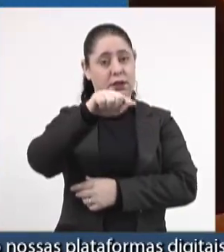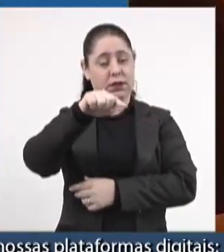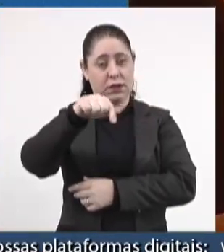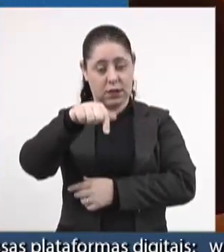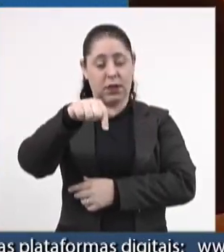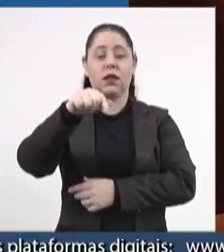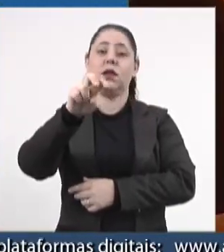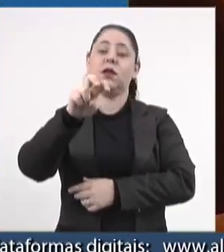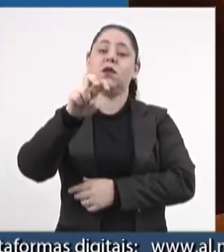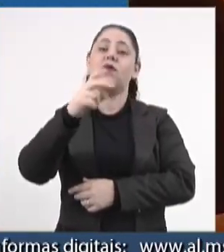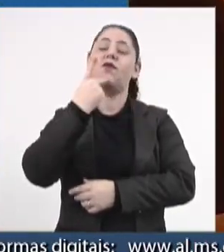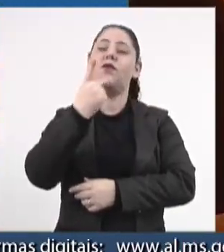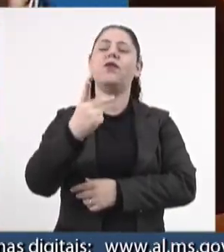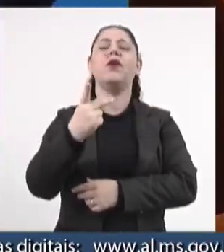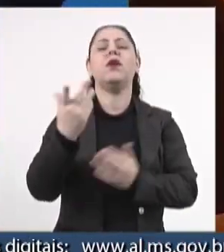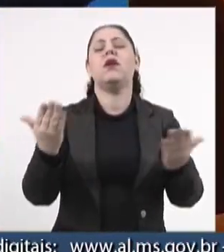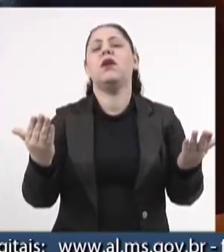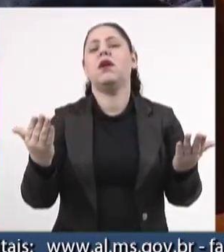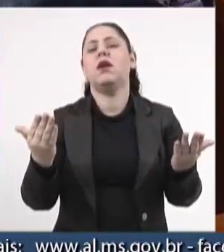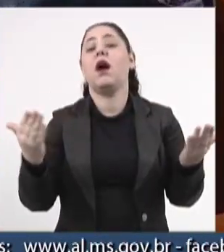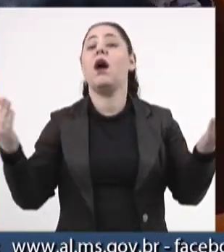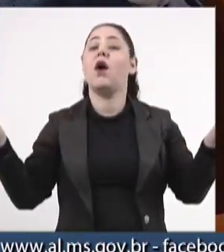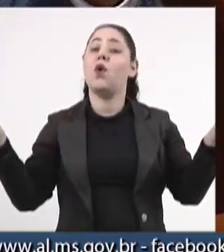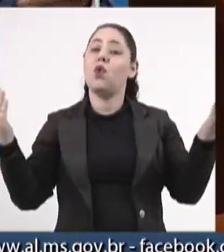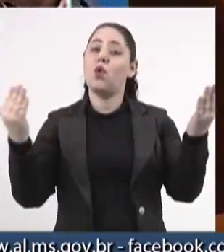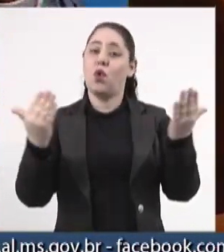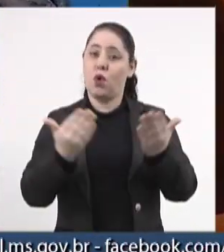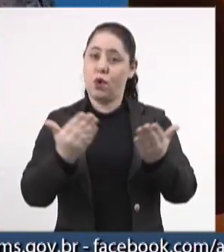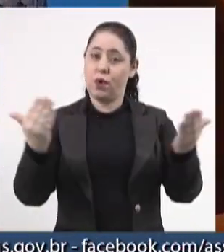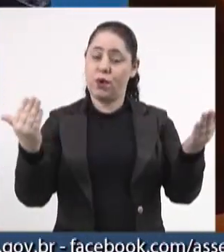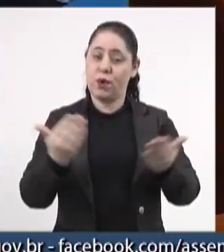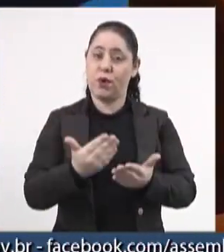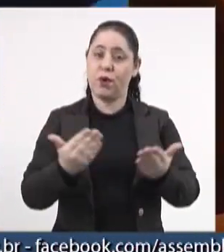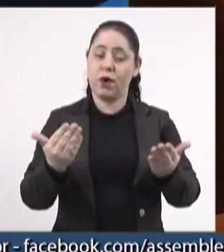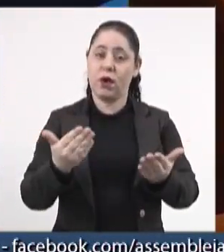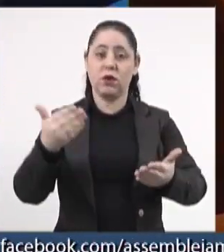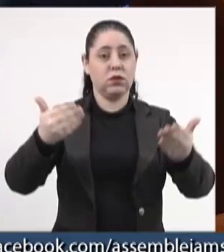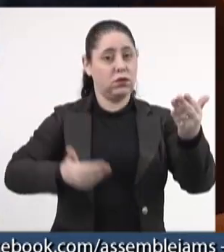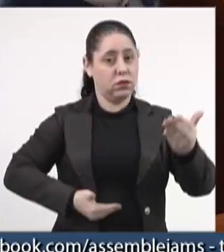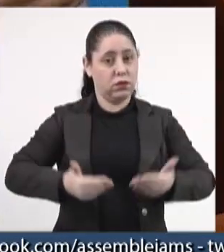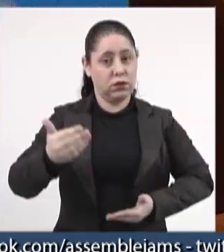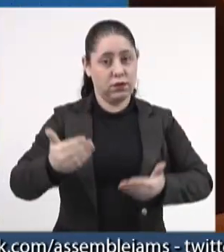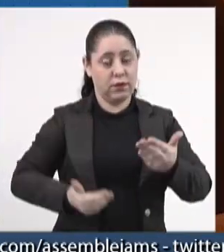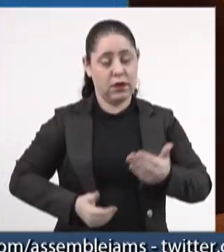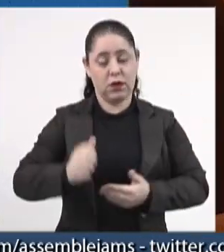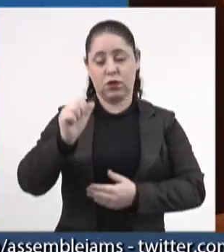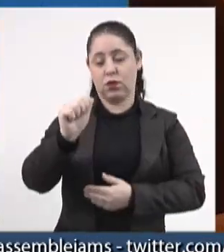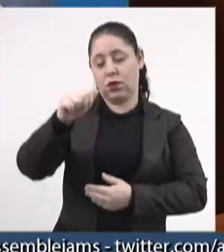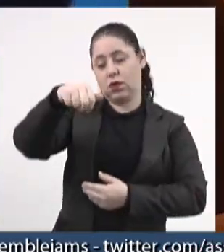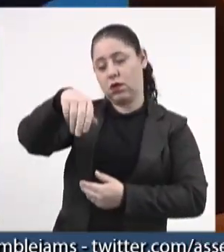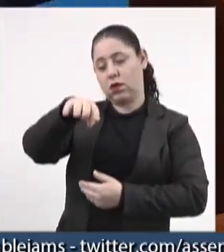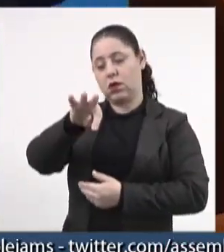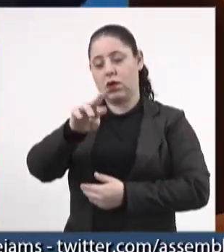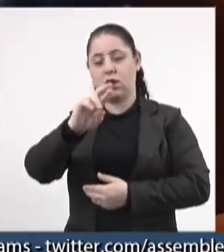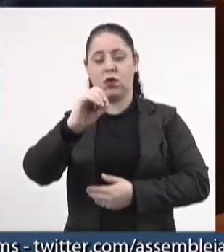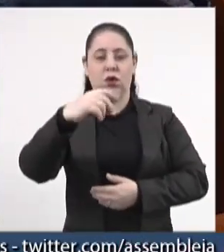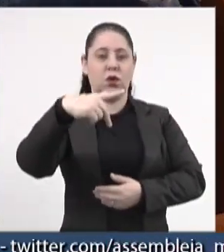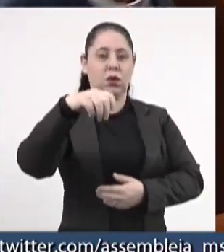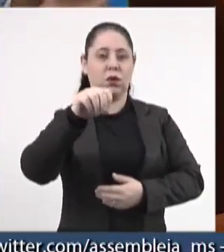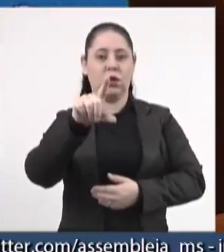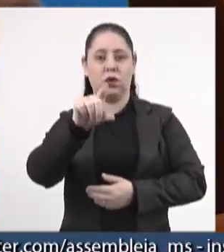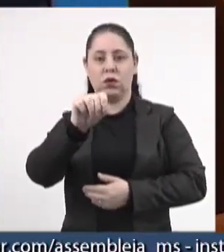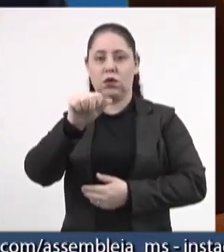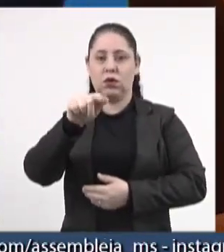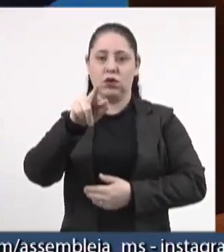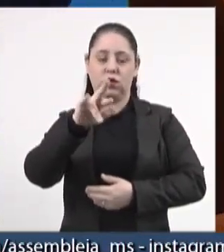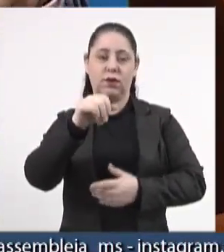1775. O que diz o decreto? Agora, o Serviço de Antropologia vai